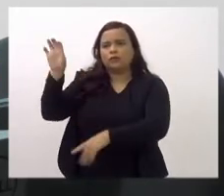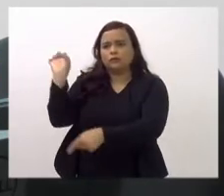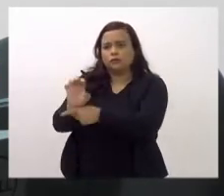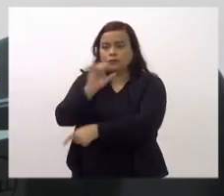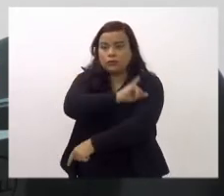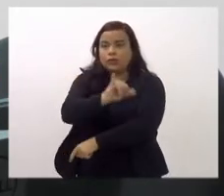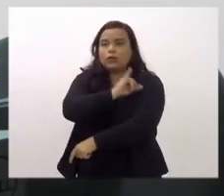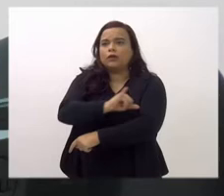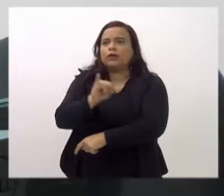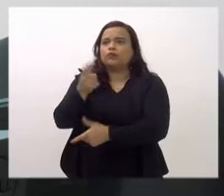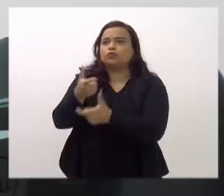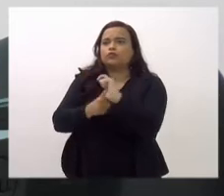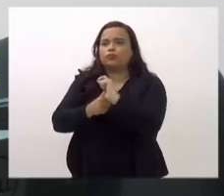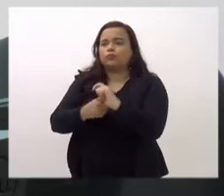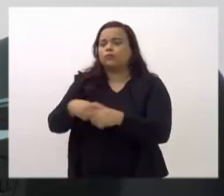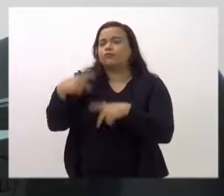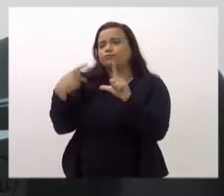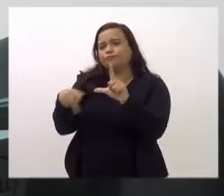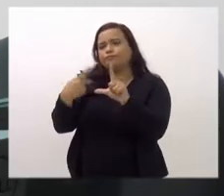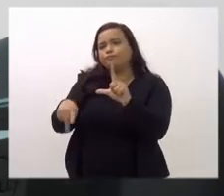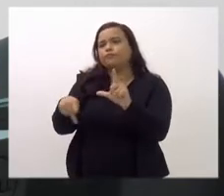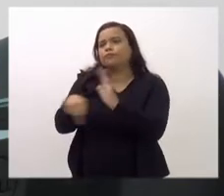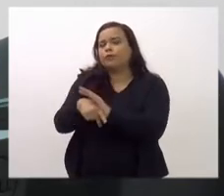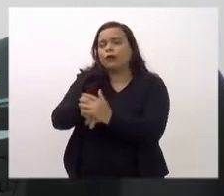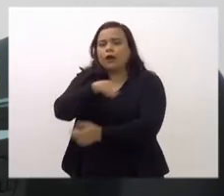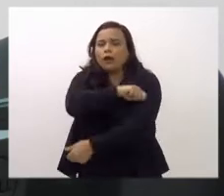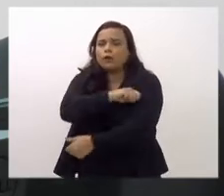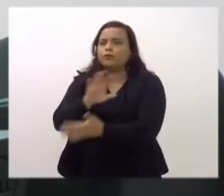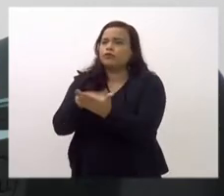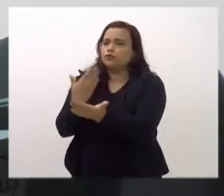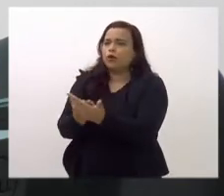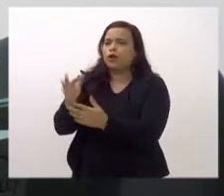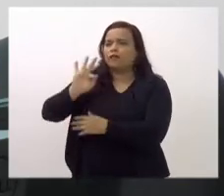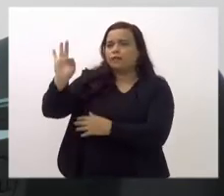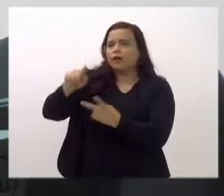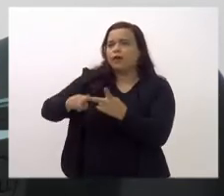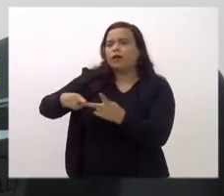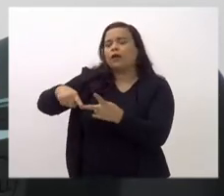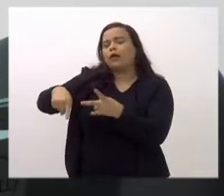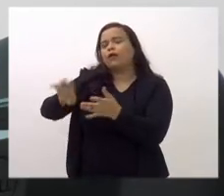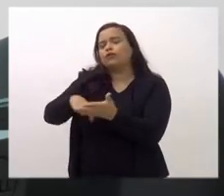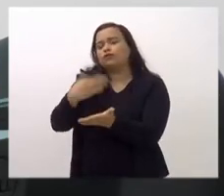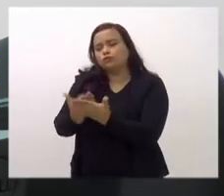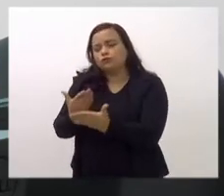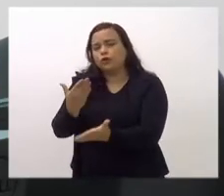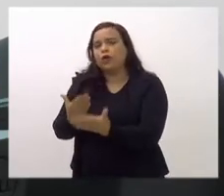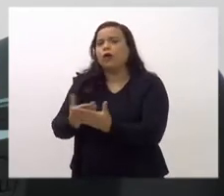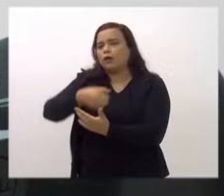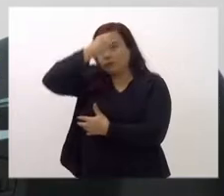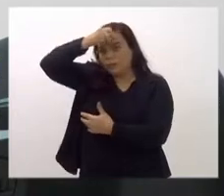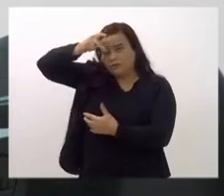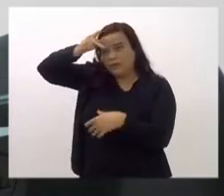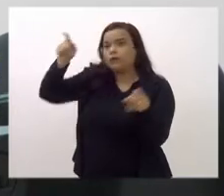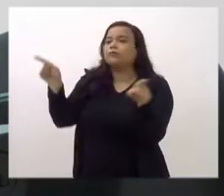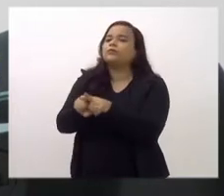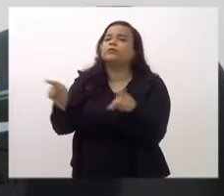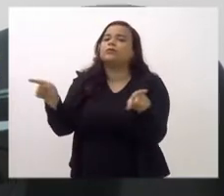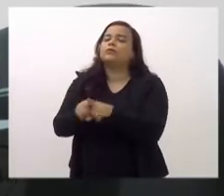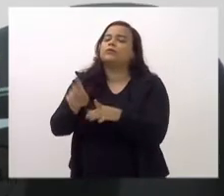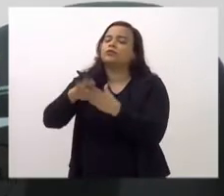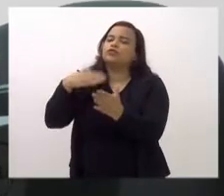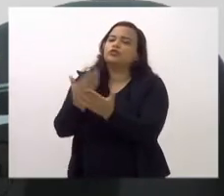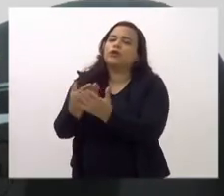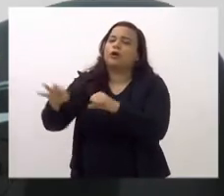livre dos estudantes das escolas federais, dos estudantes das escolas municipais e dos estudantes de escolas